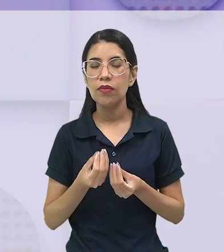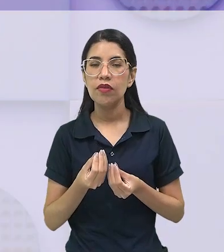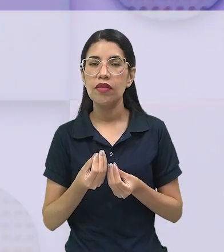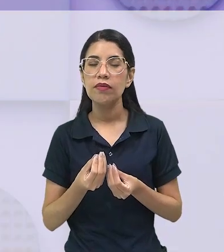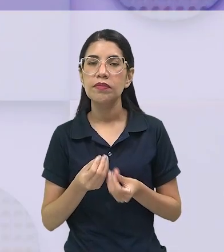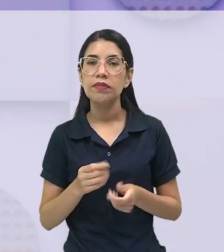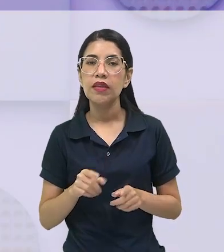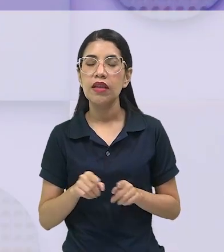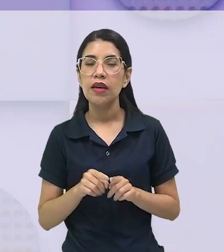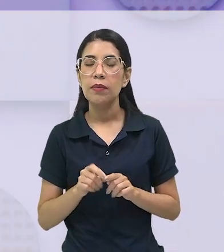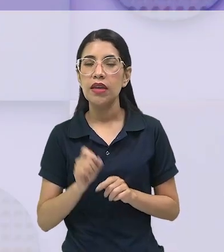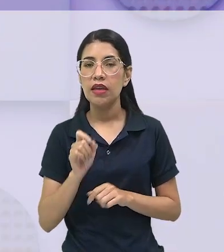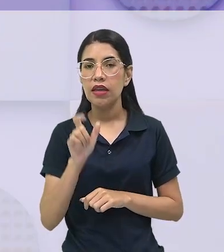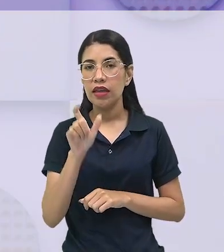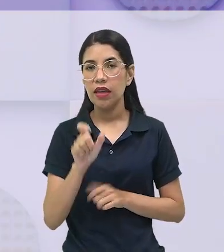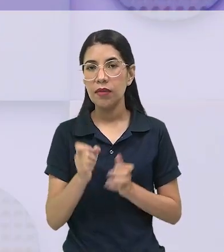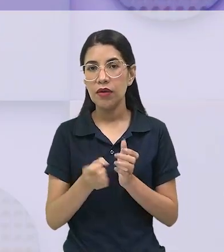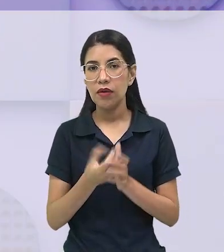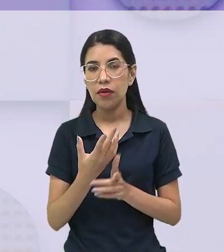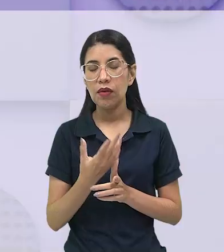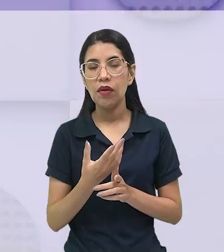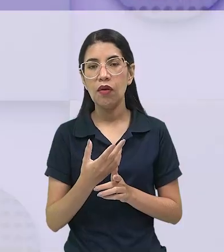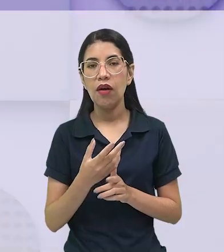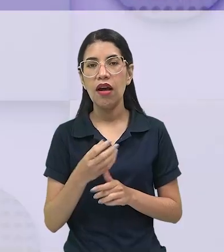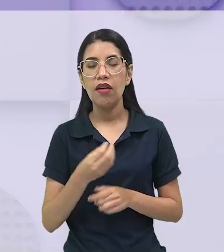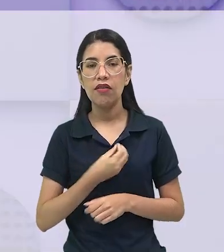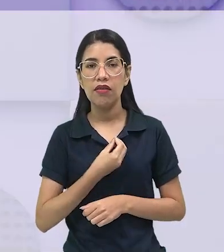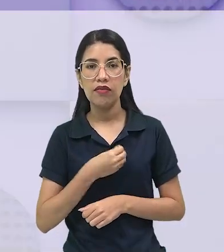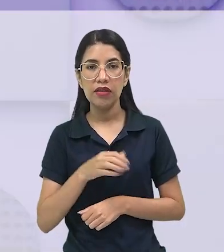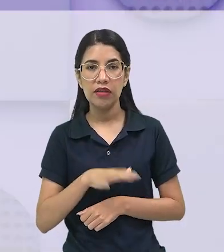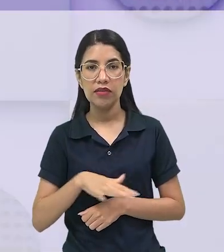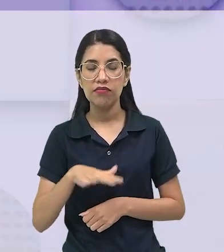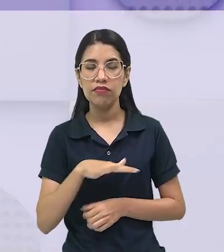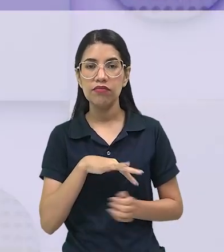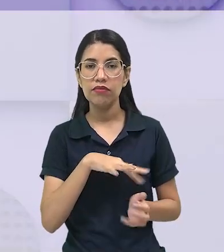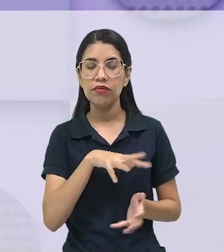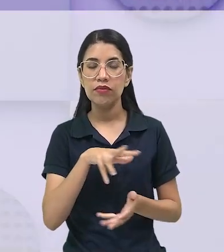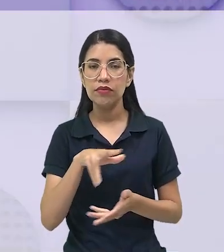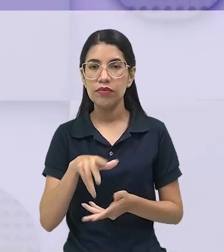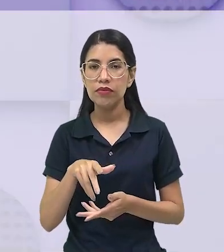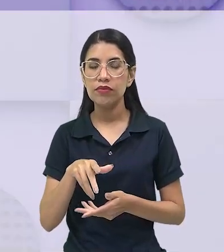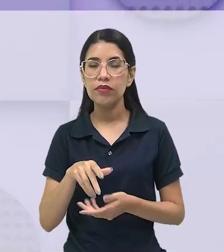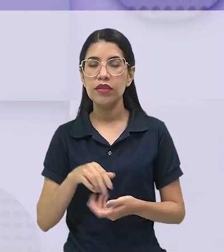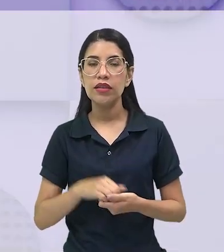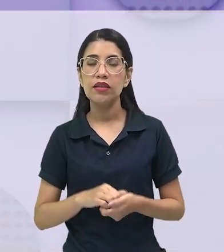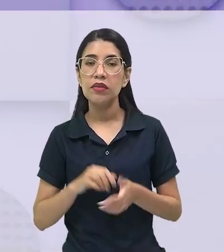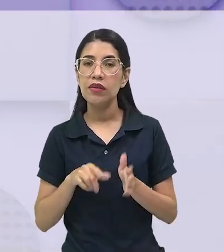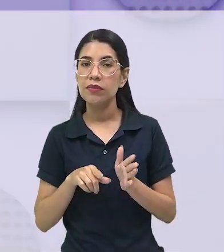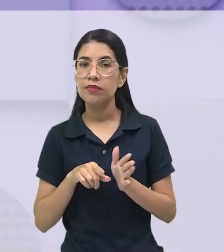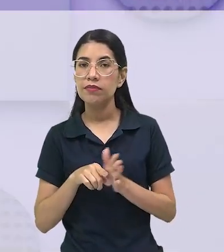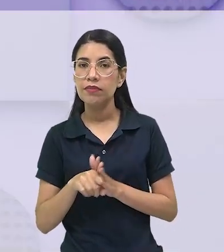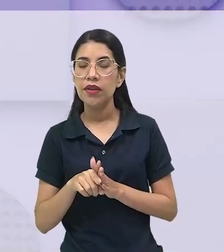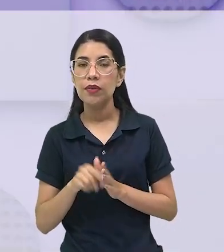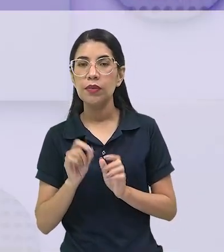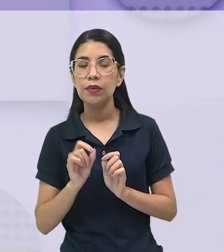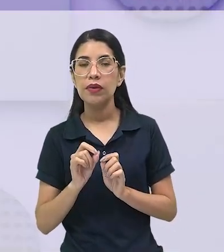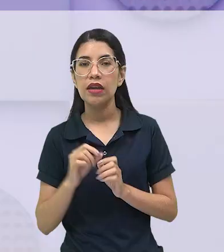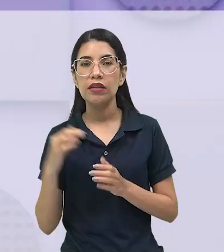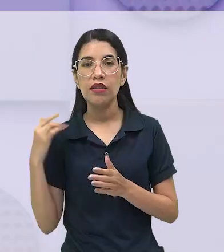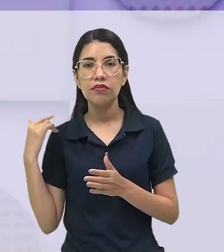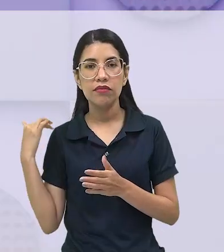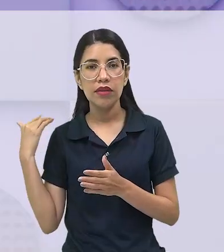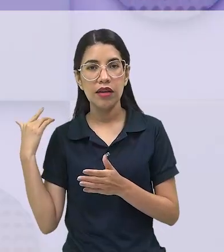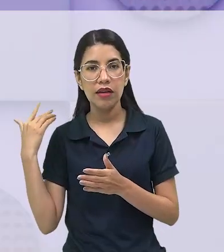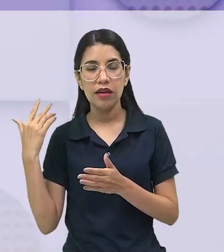fez? Quem me colocou e te colocou nesse mundo? E aqui é uma pergunta que, ao longo